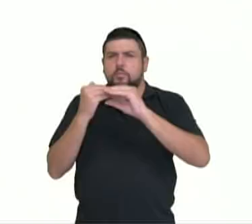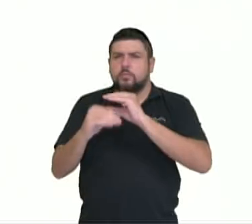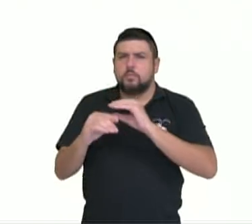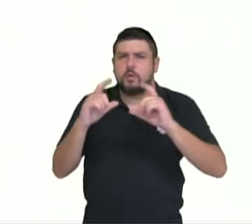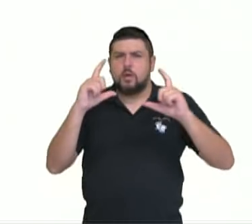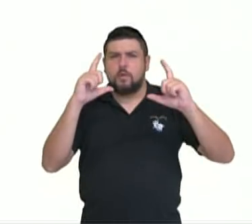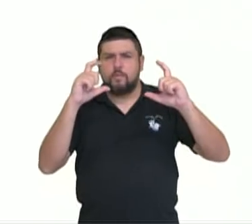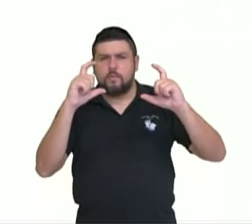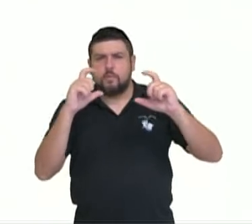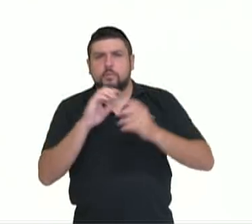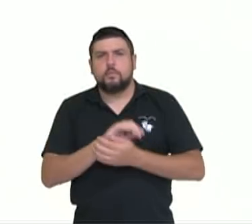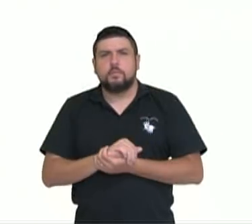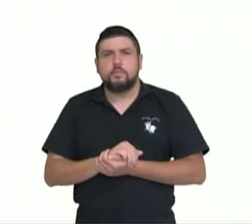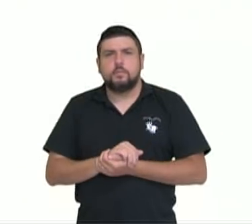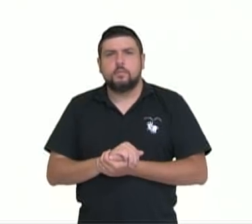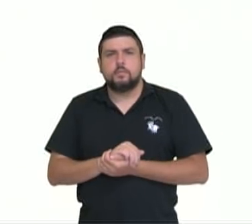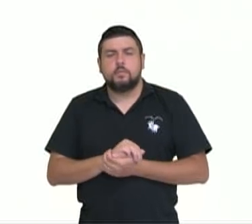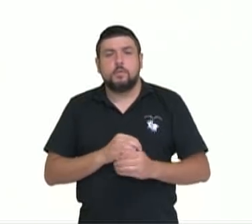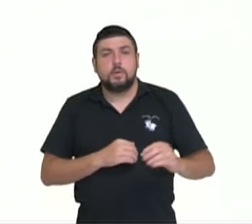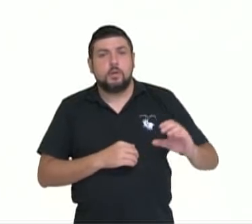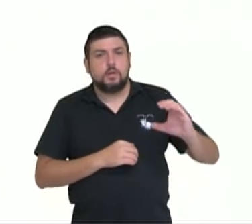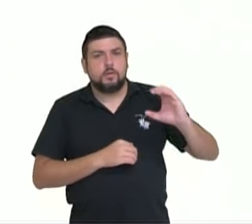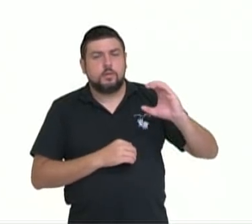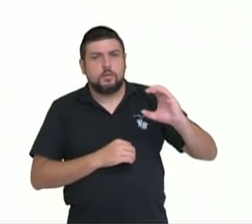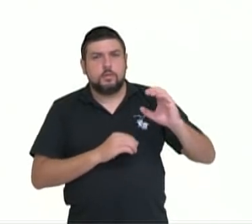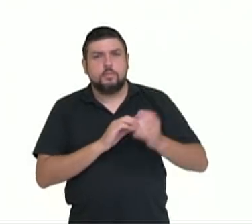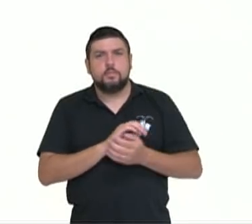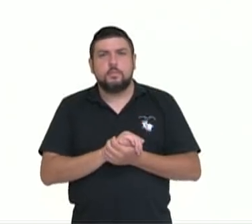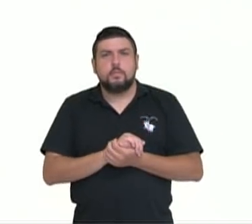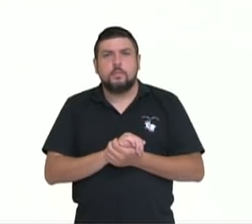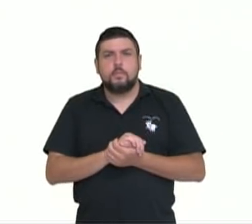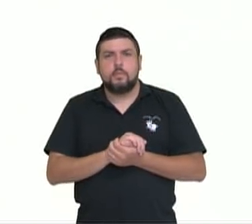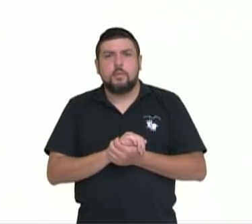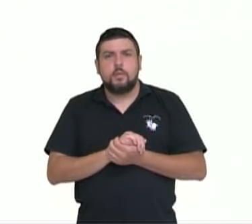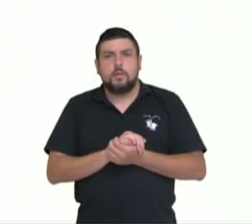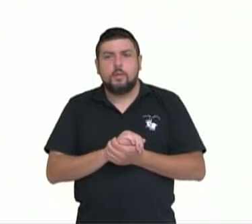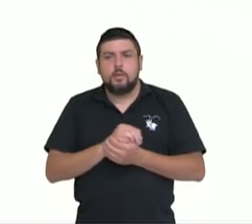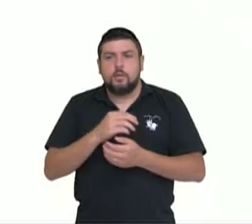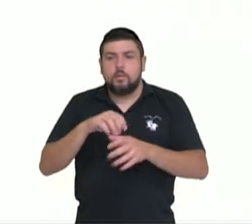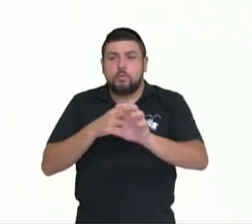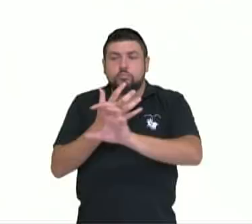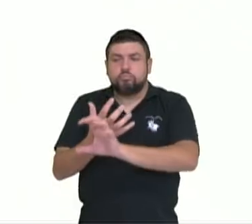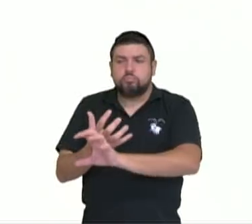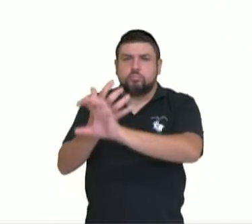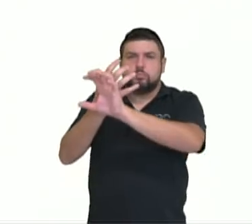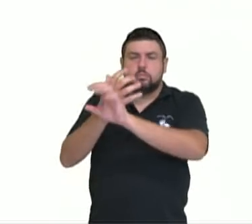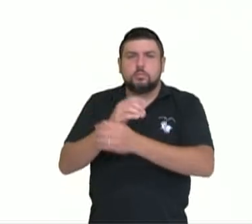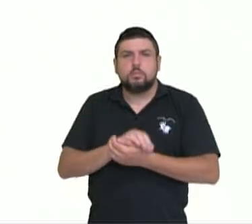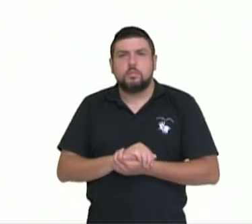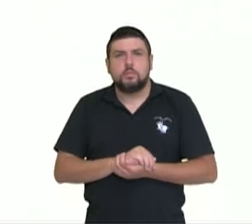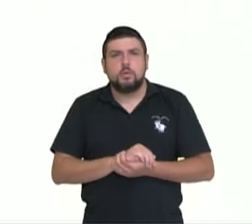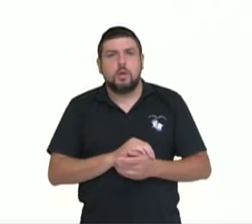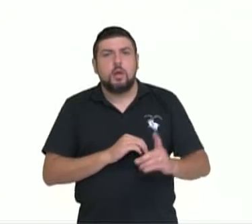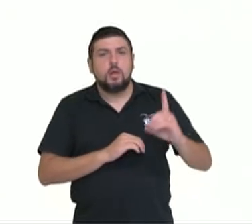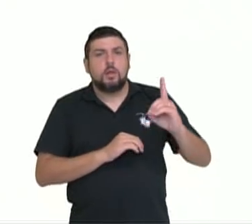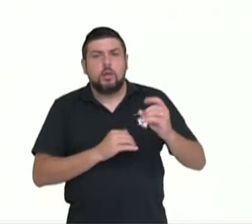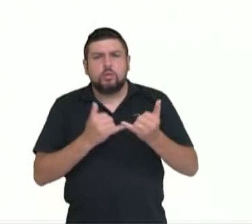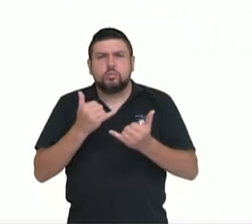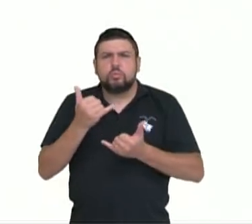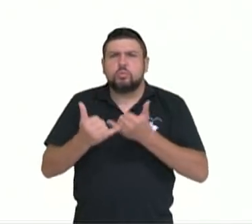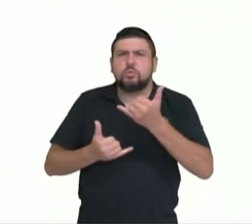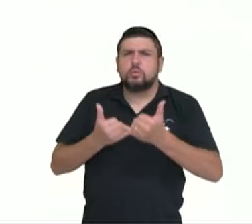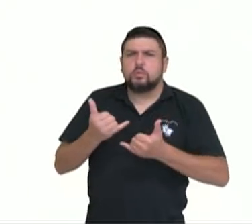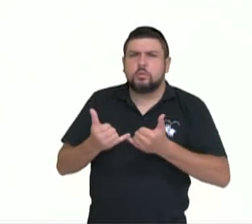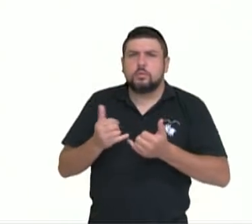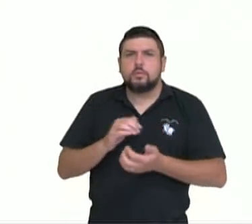vídeos. Alternativa C, poder fazer vídeos chamadas. Ou alternativa D, os jogos